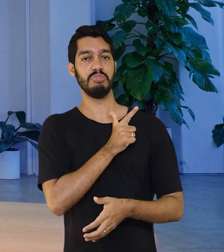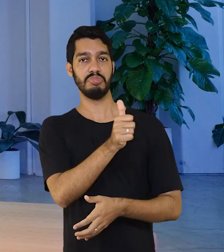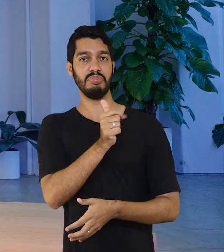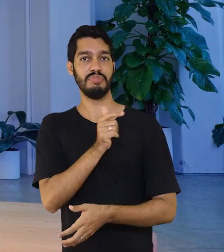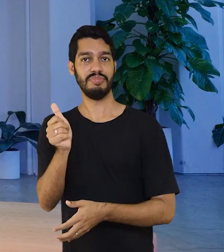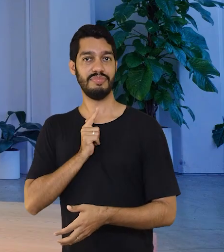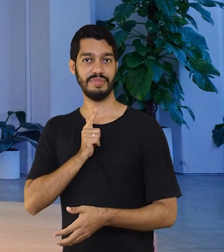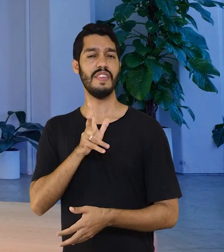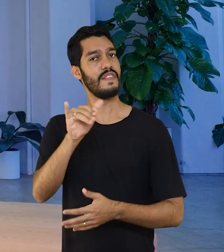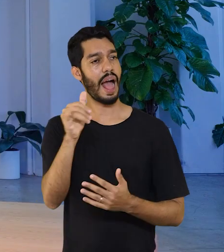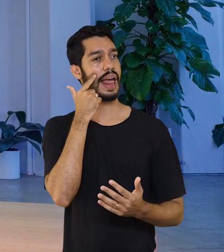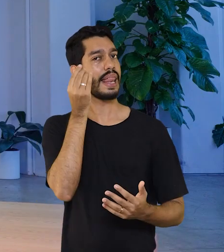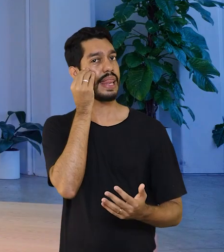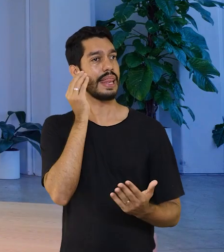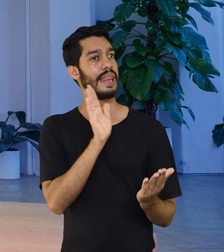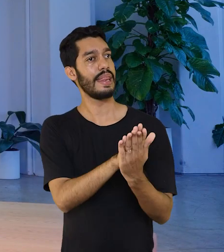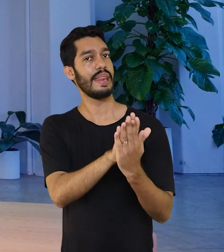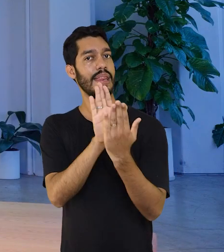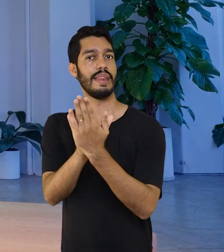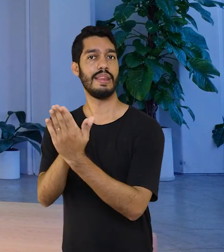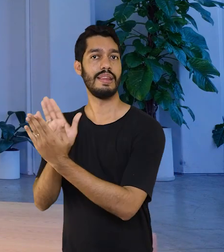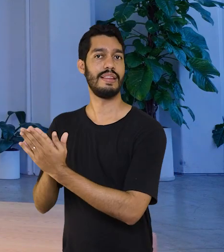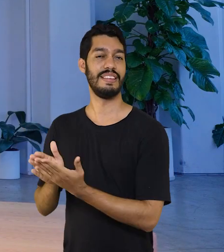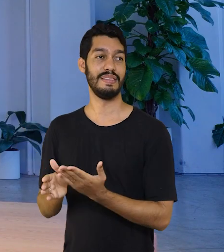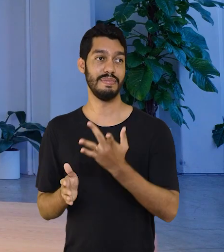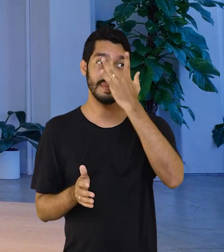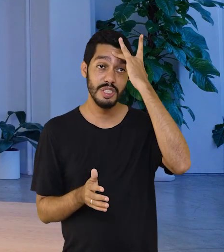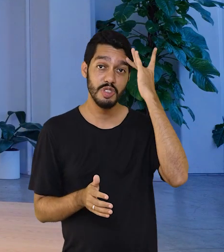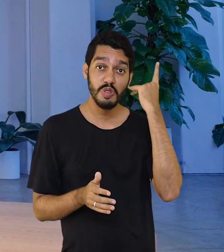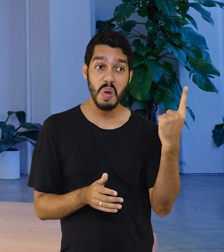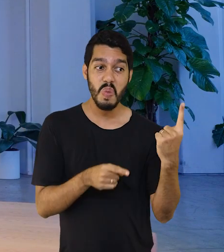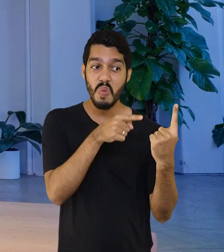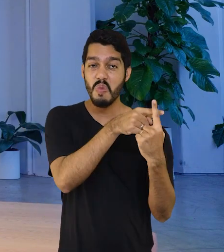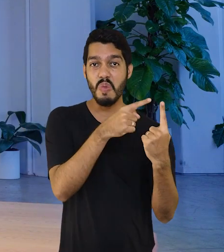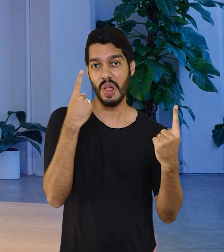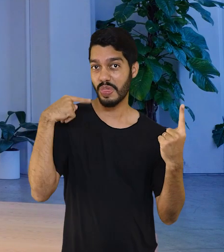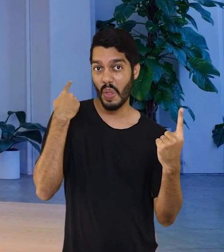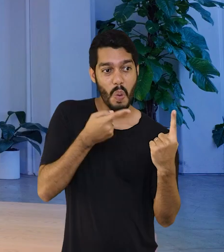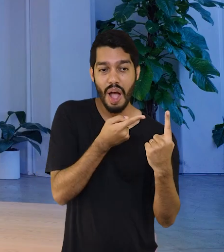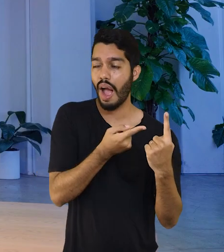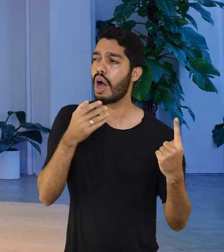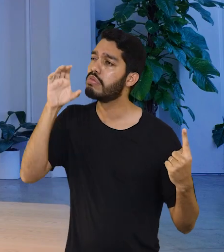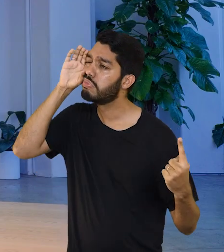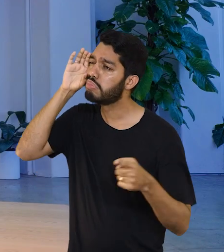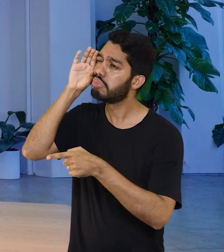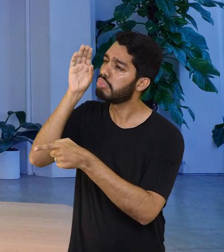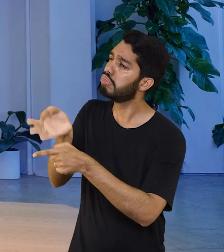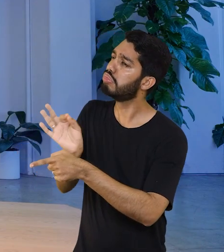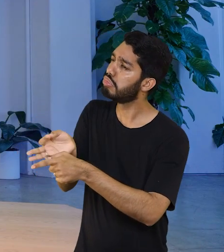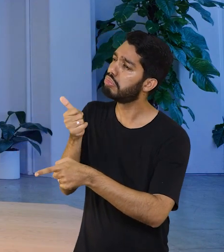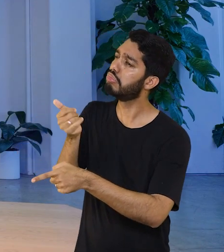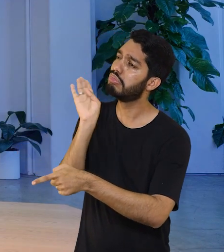coisas e vai bater de porta em porta para algum maluco te ouvir e a coisa ir para frente, né?